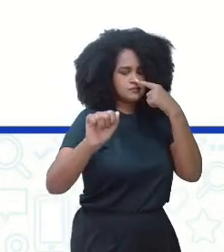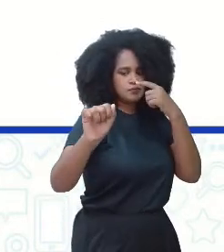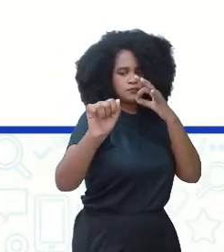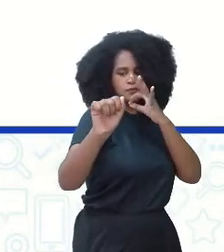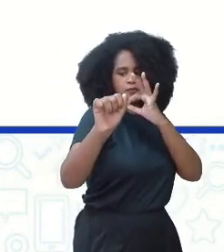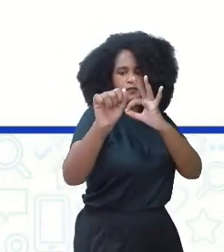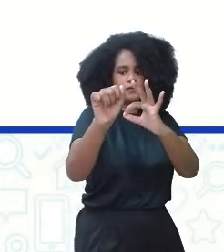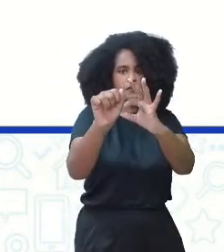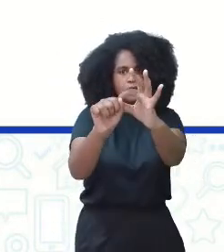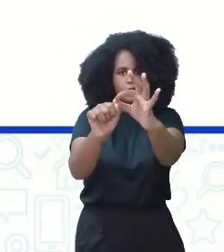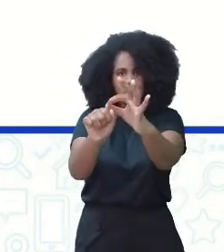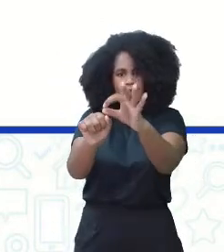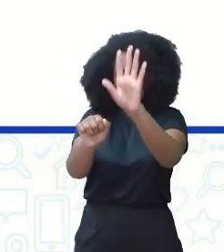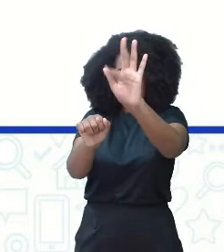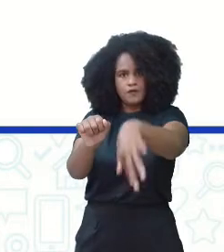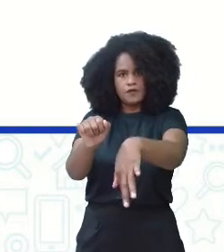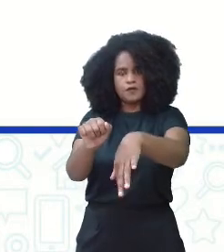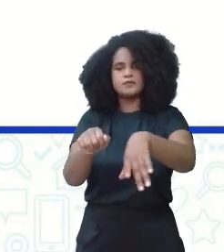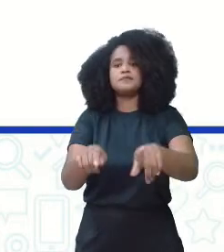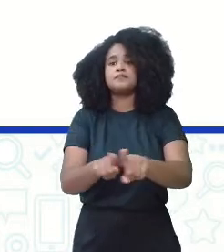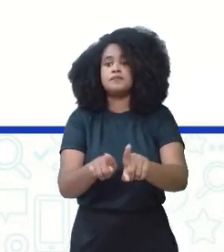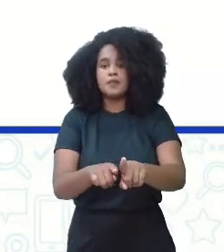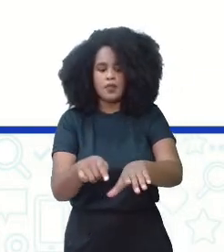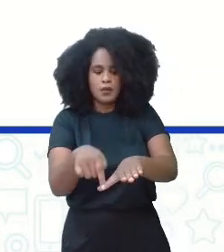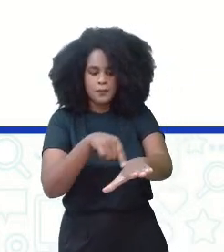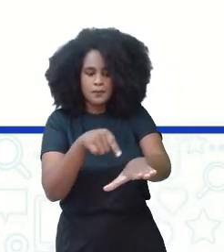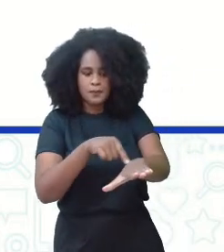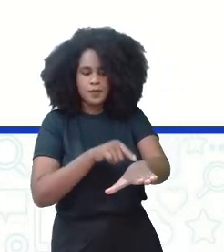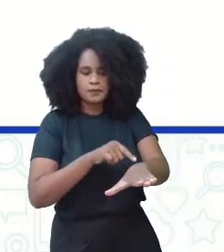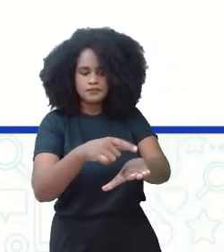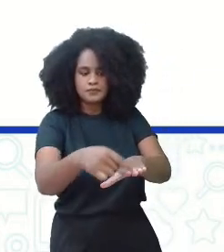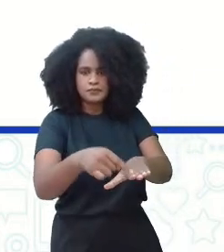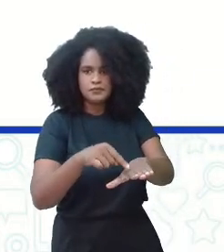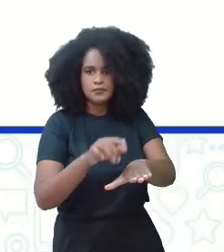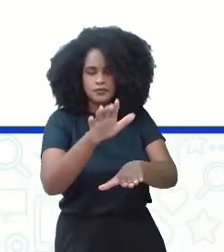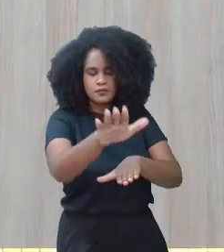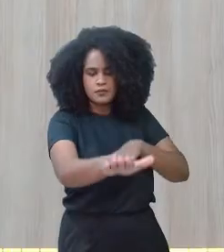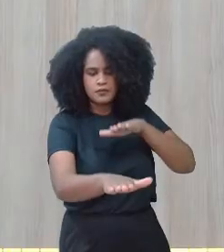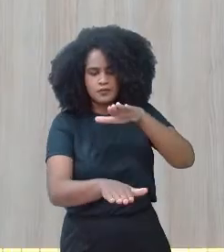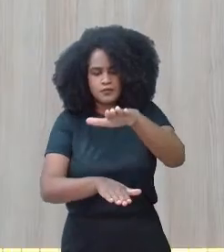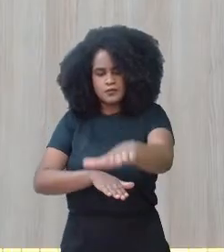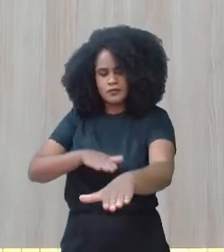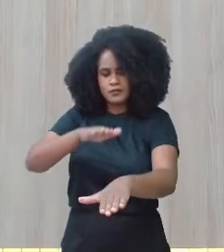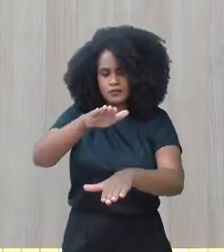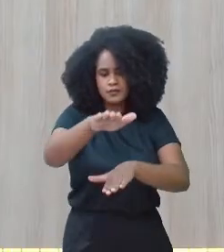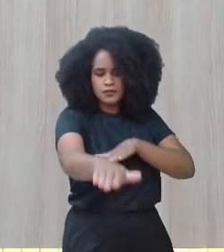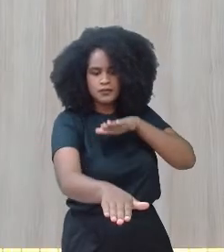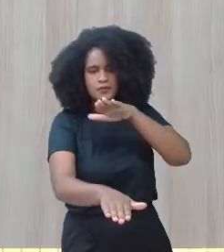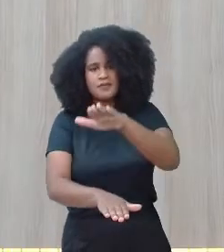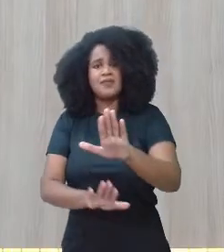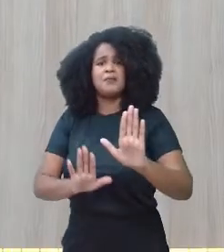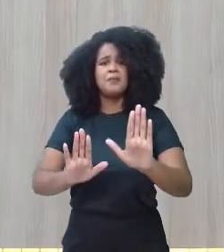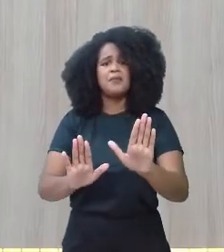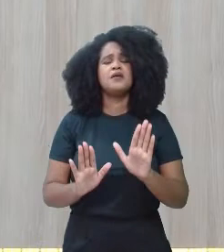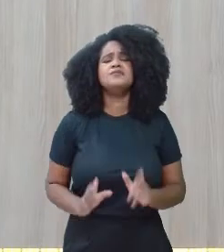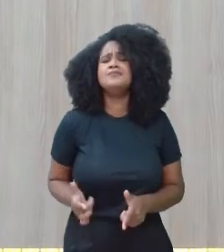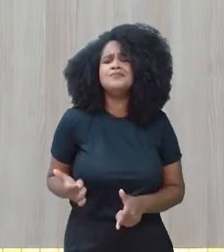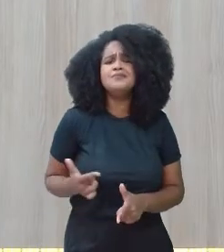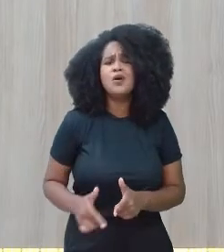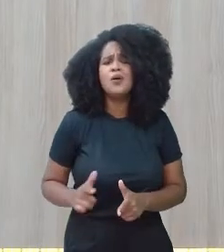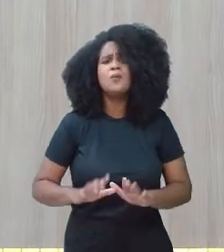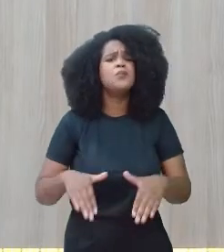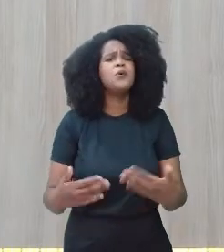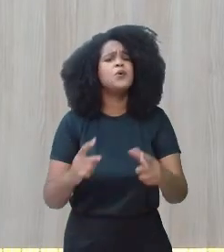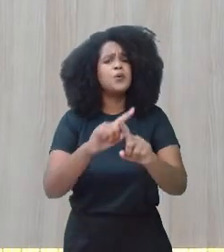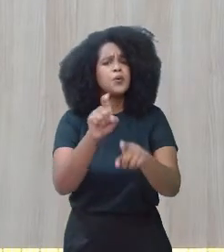O passo, o tamanho do pé. Mas qual que seria o problema de fazer essa medição? Se eu pegar o